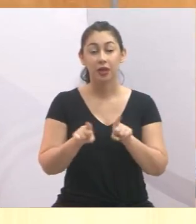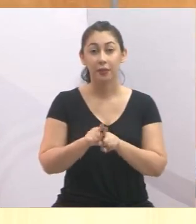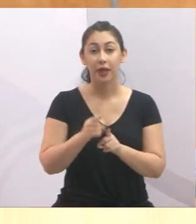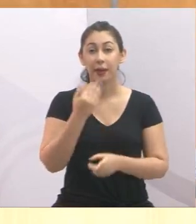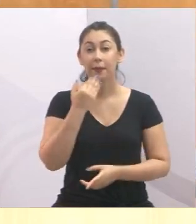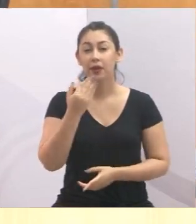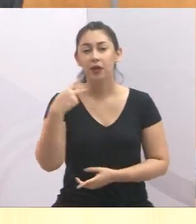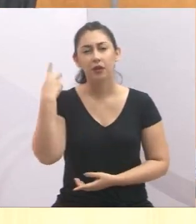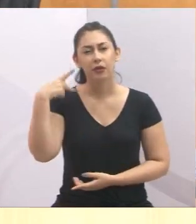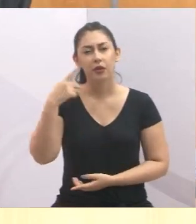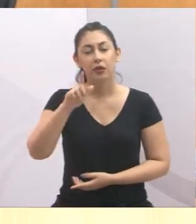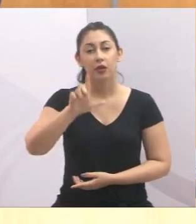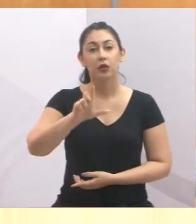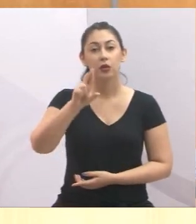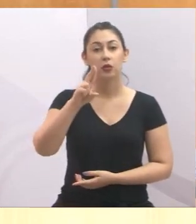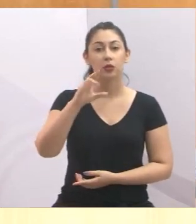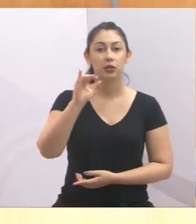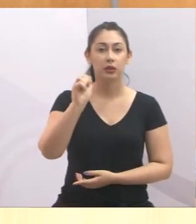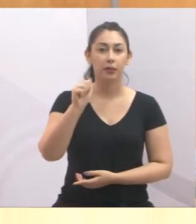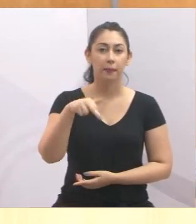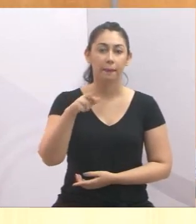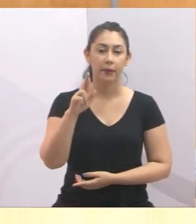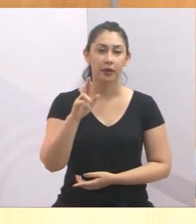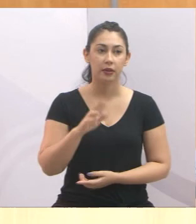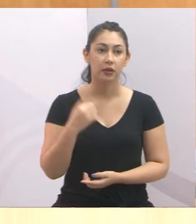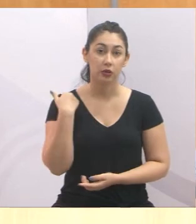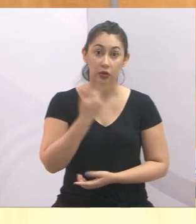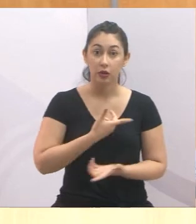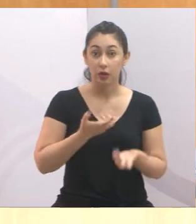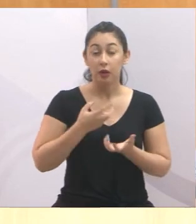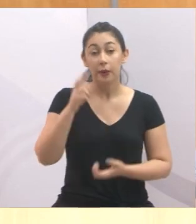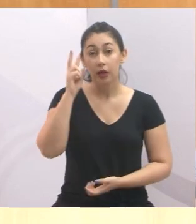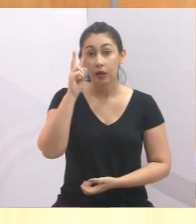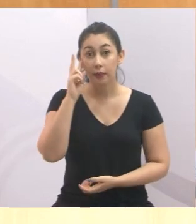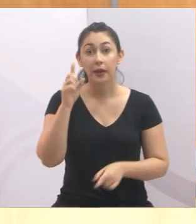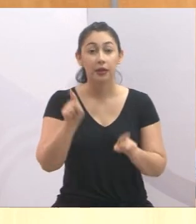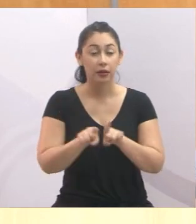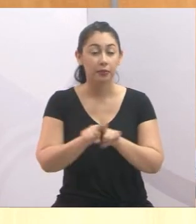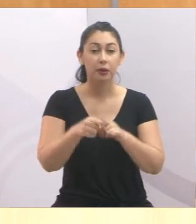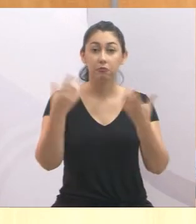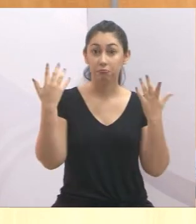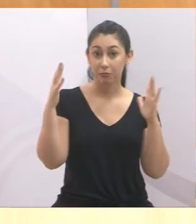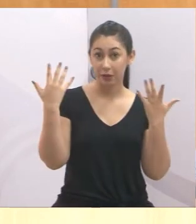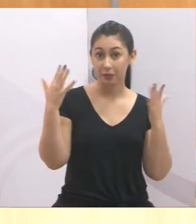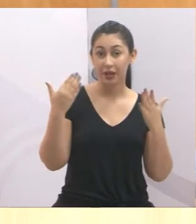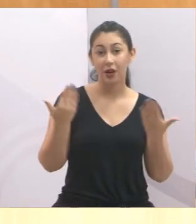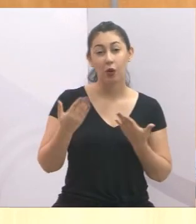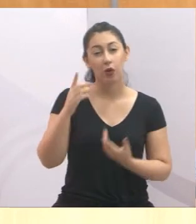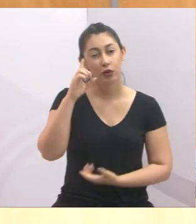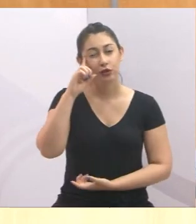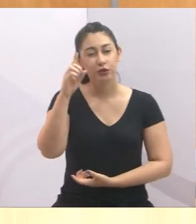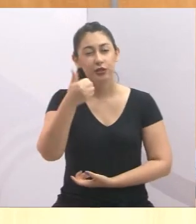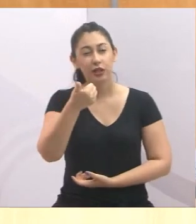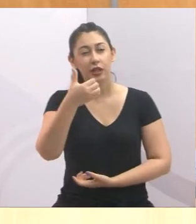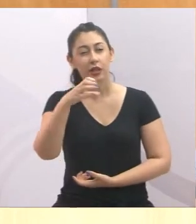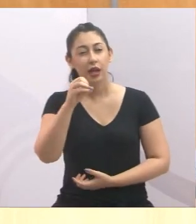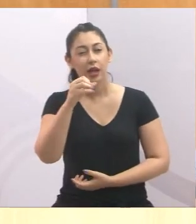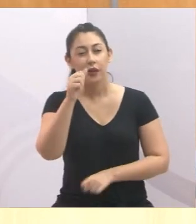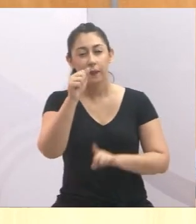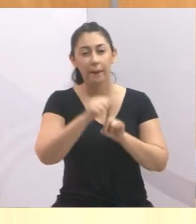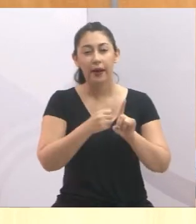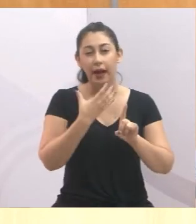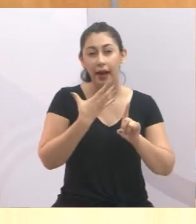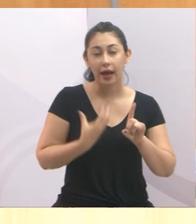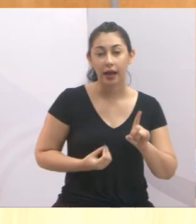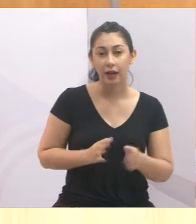da vereadora Lucimar Ponciano, nós queremos lembrar e parabenizar, hoje, dia 10 de dezembro, o dia